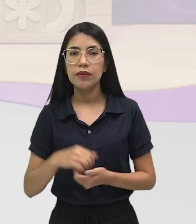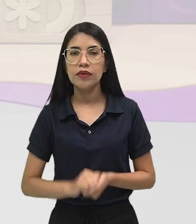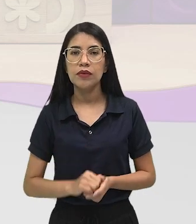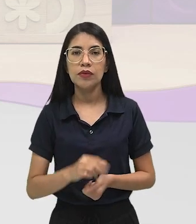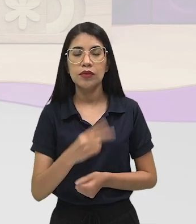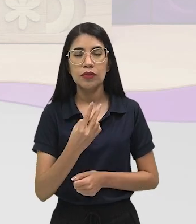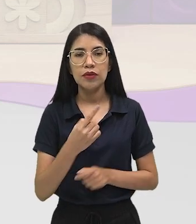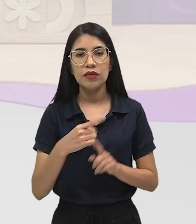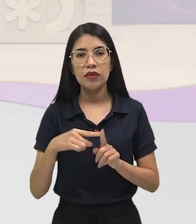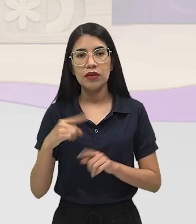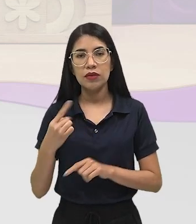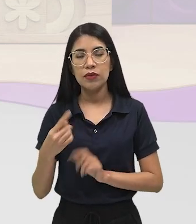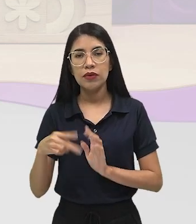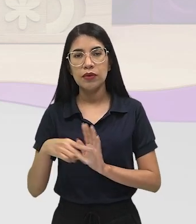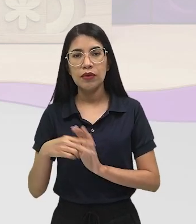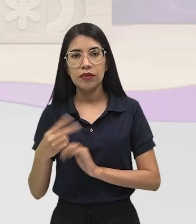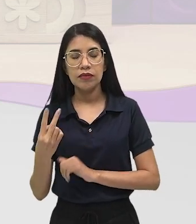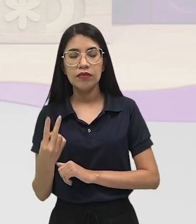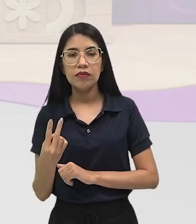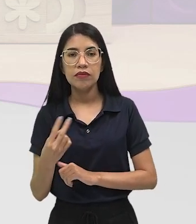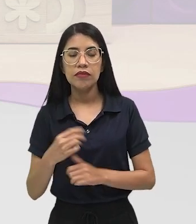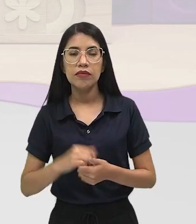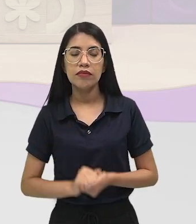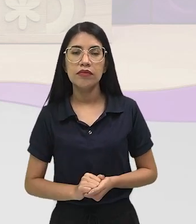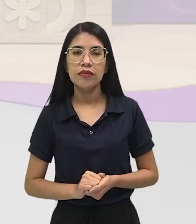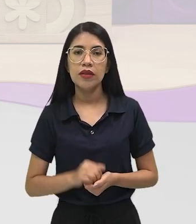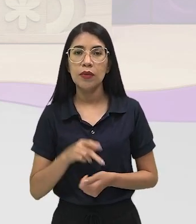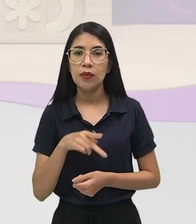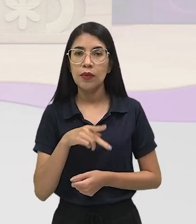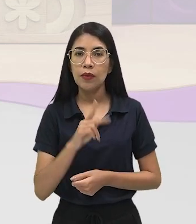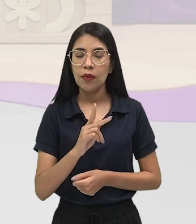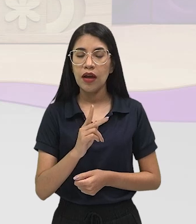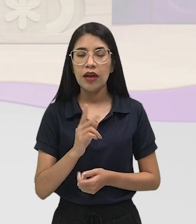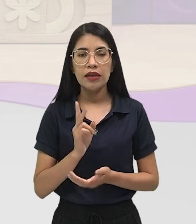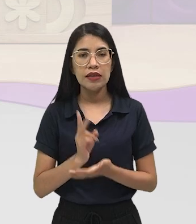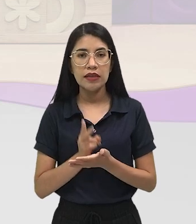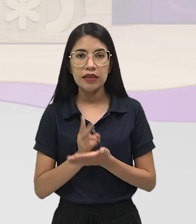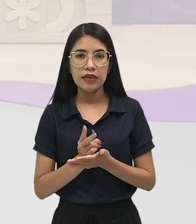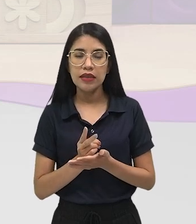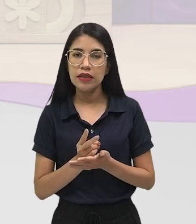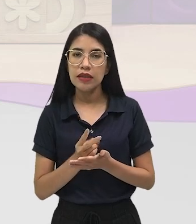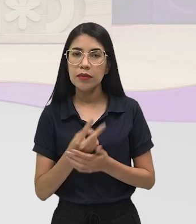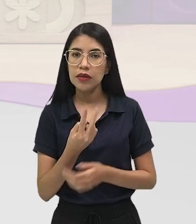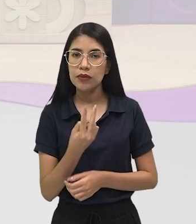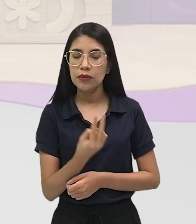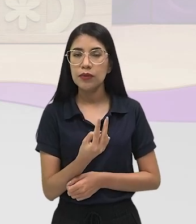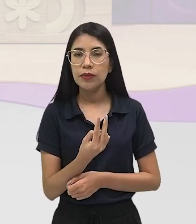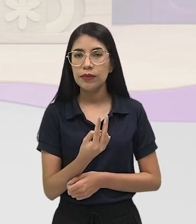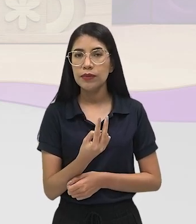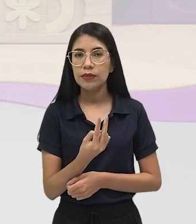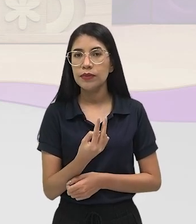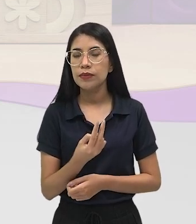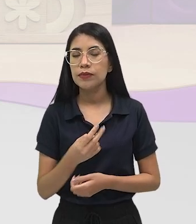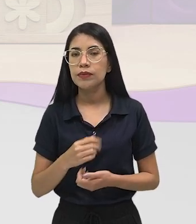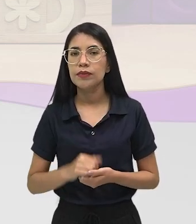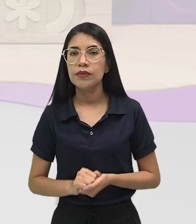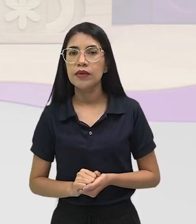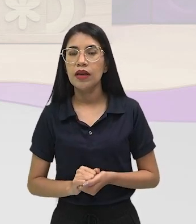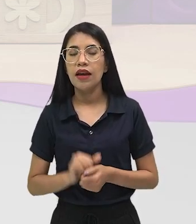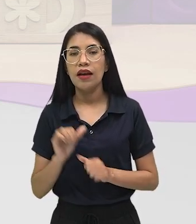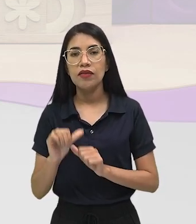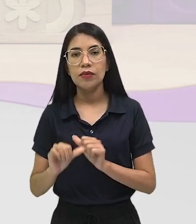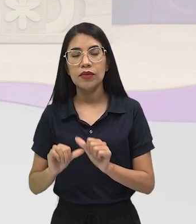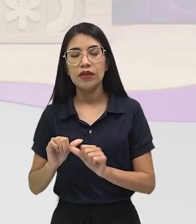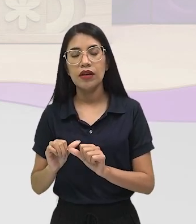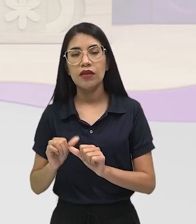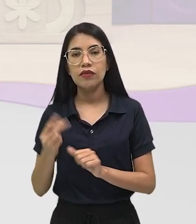1, 2. Quando eu coloco o K, ele vai ser sempre igual a 2. Se eu coloquei 2 agora, ele é uma constante. Então, eu vou mudar o